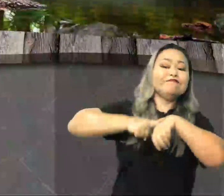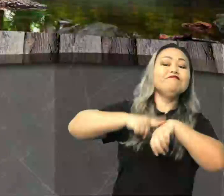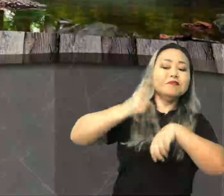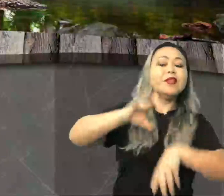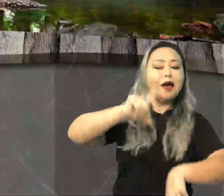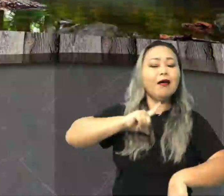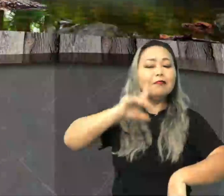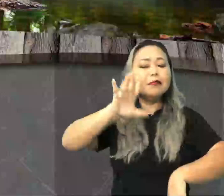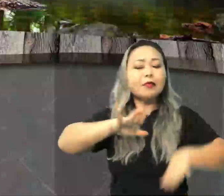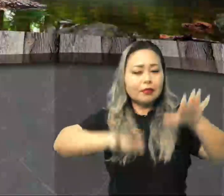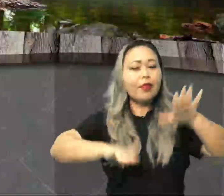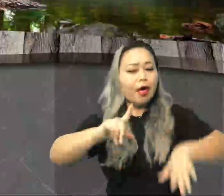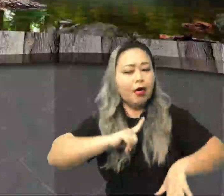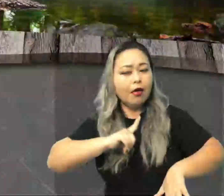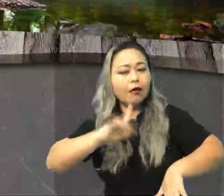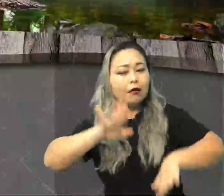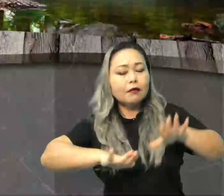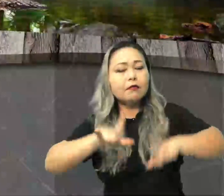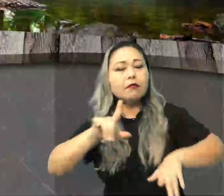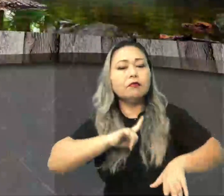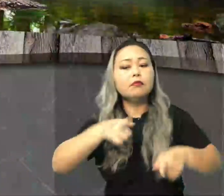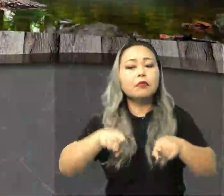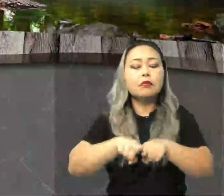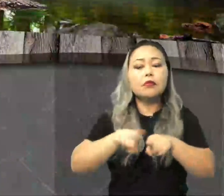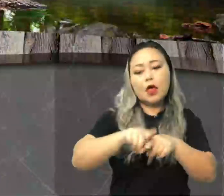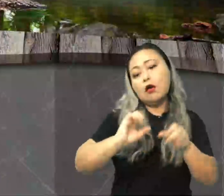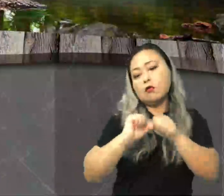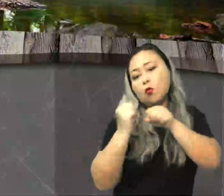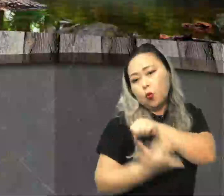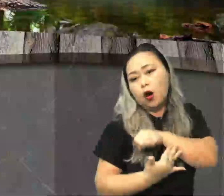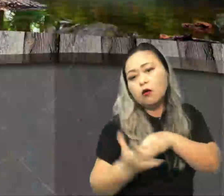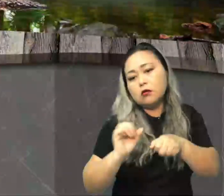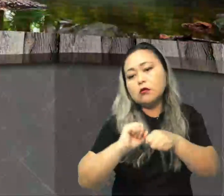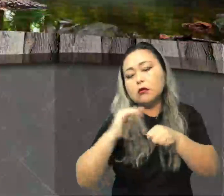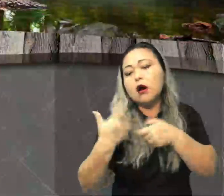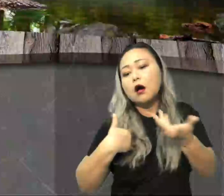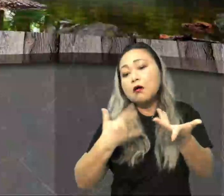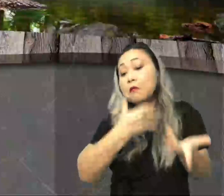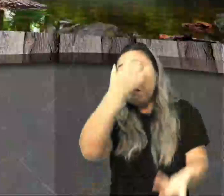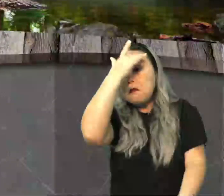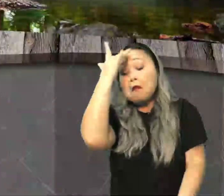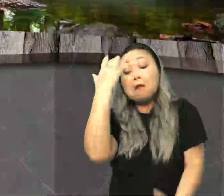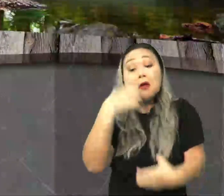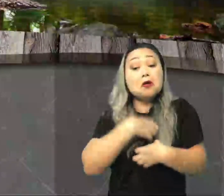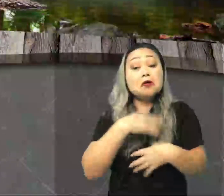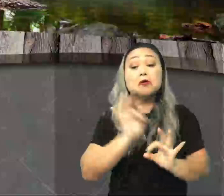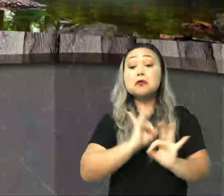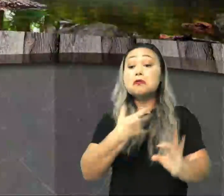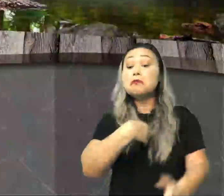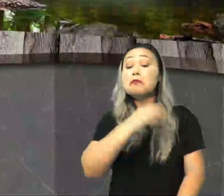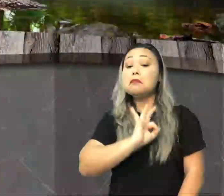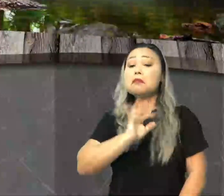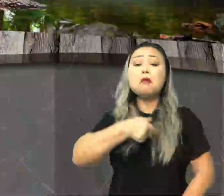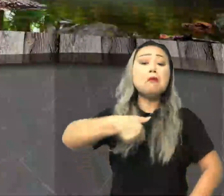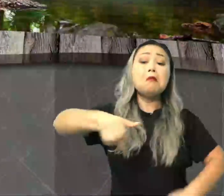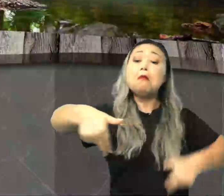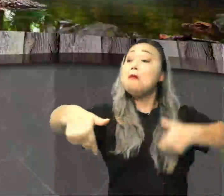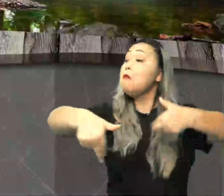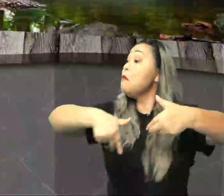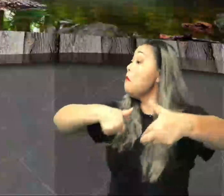também tem, tá? Em relação ao Covid-19. Pessoas assintomáticas que estão aí